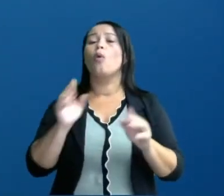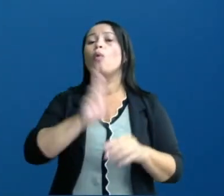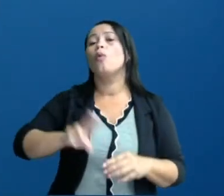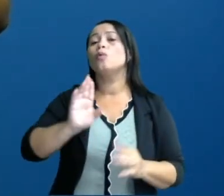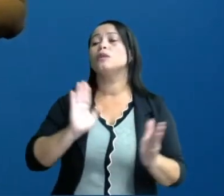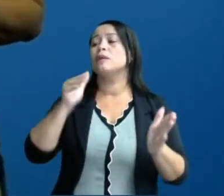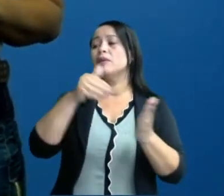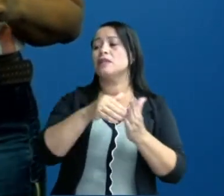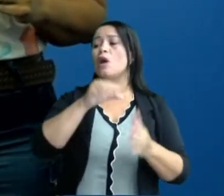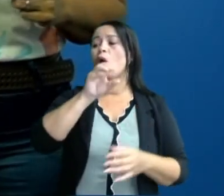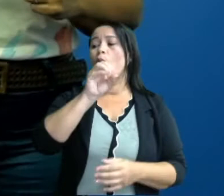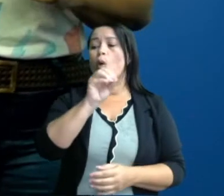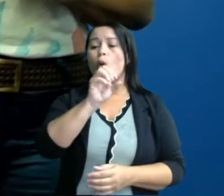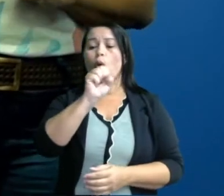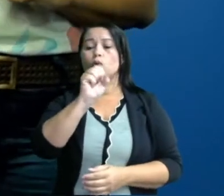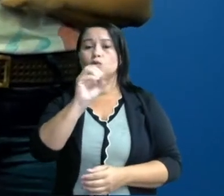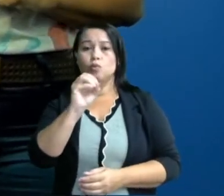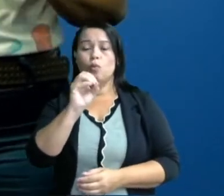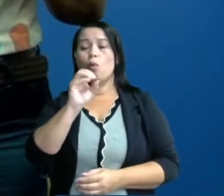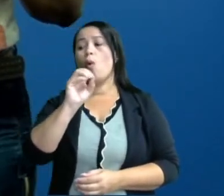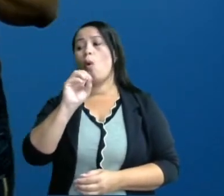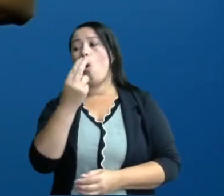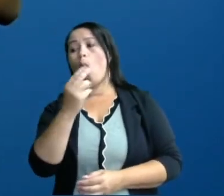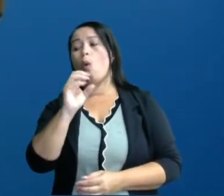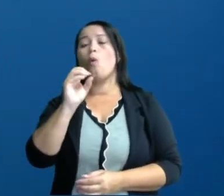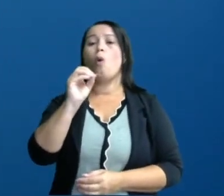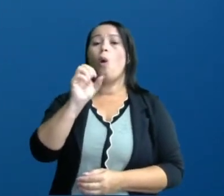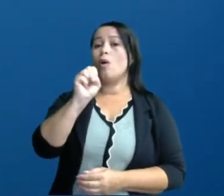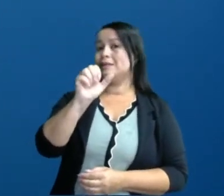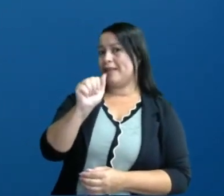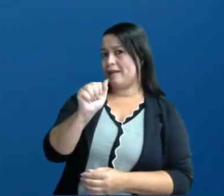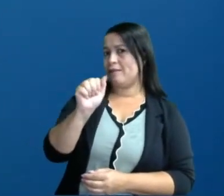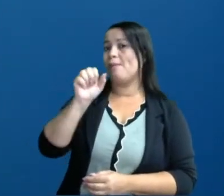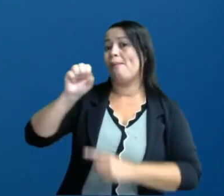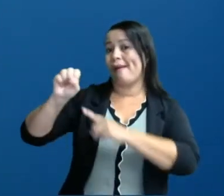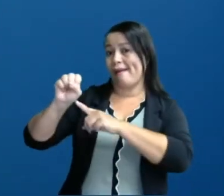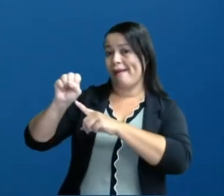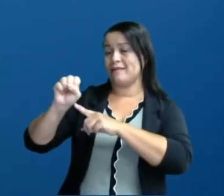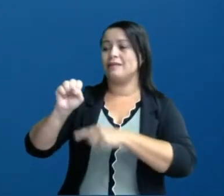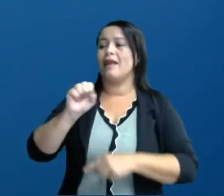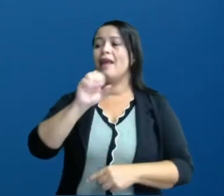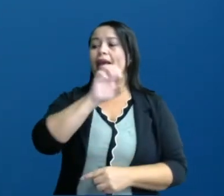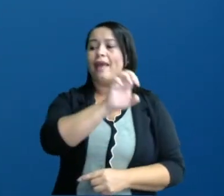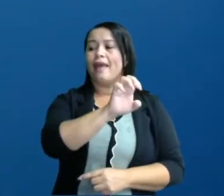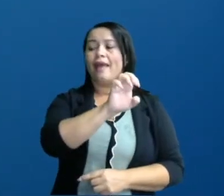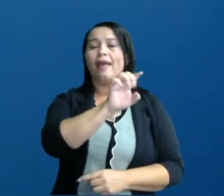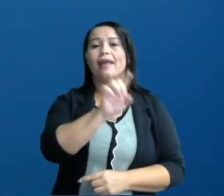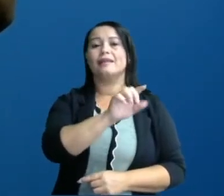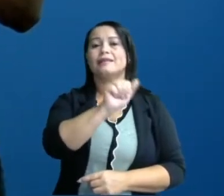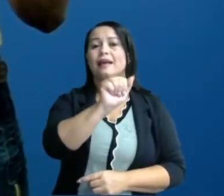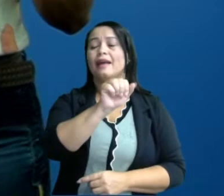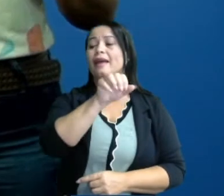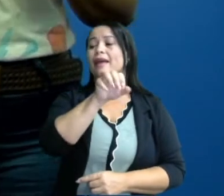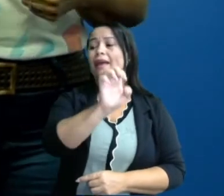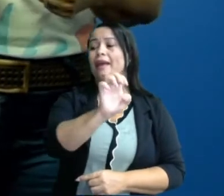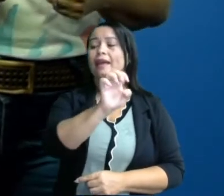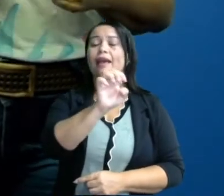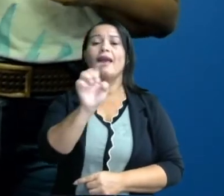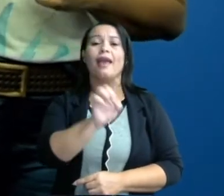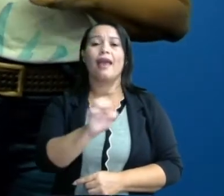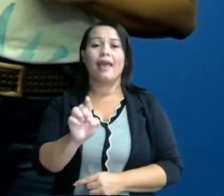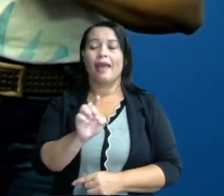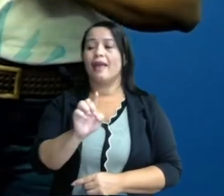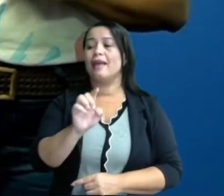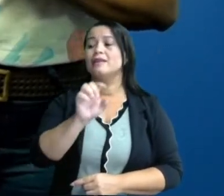terminações oso ou osa, com S, esa e eis, com